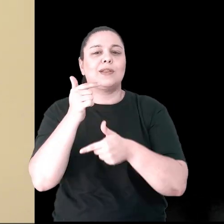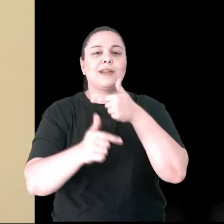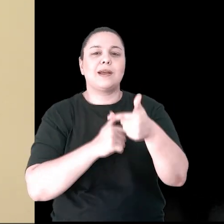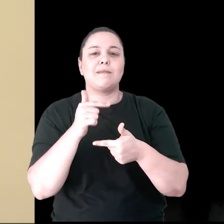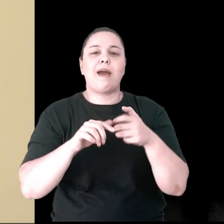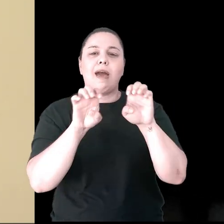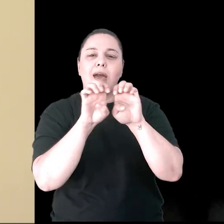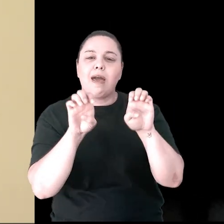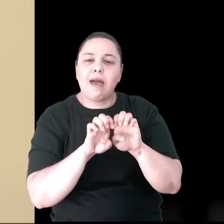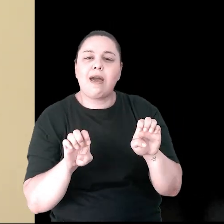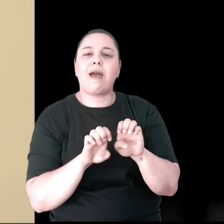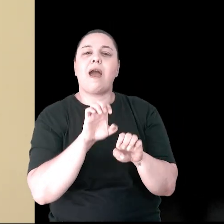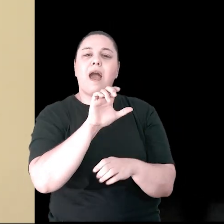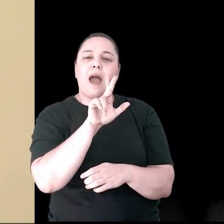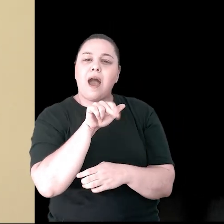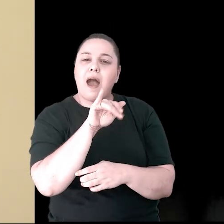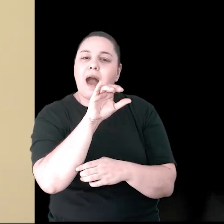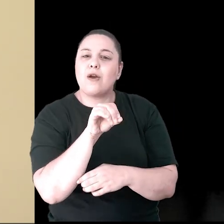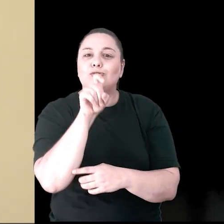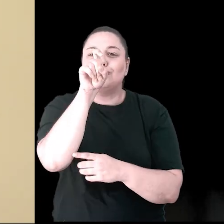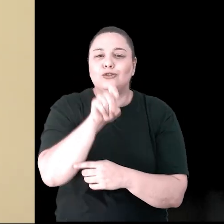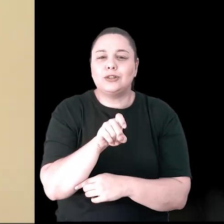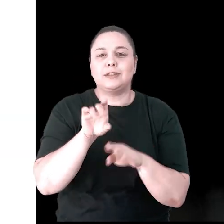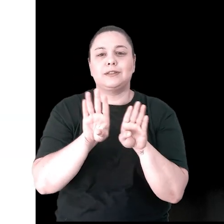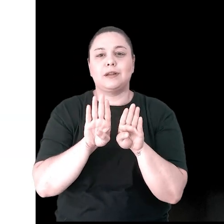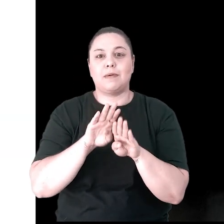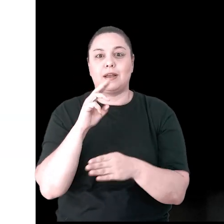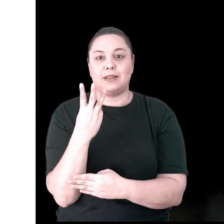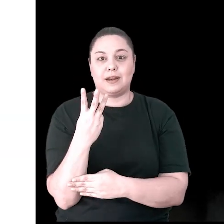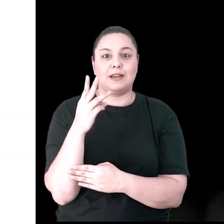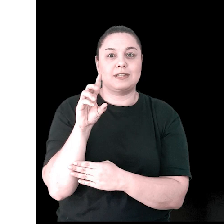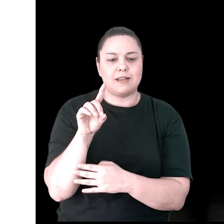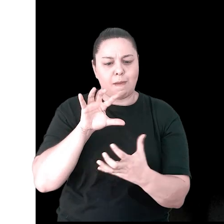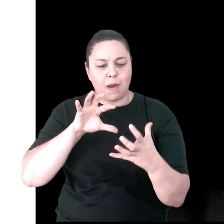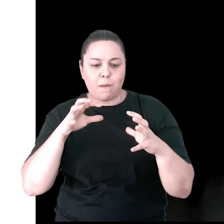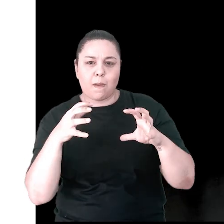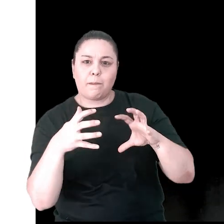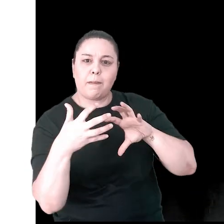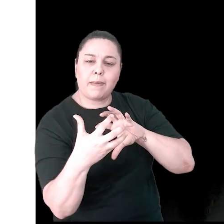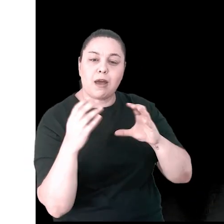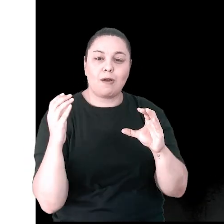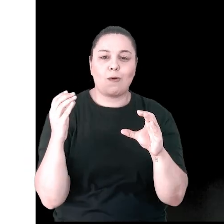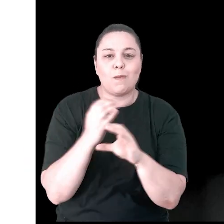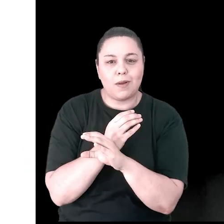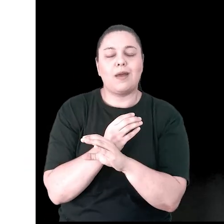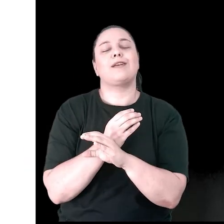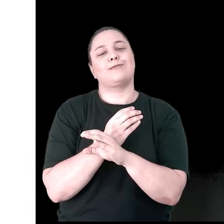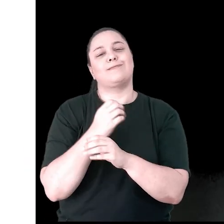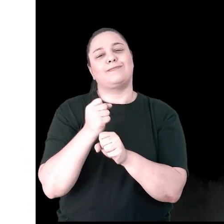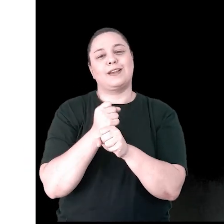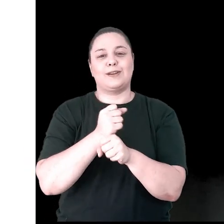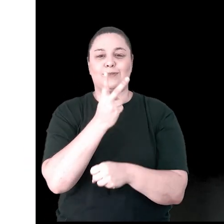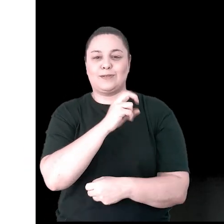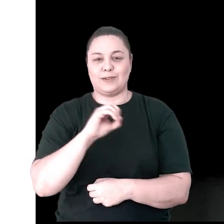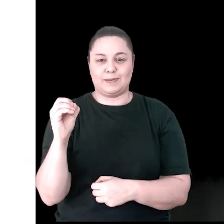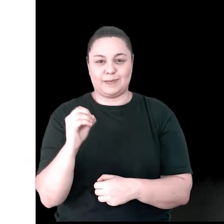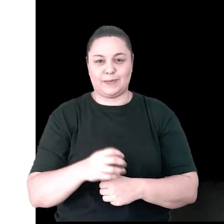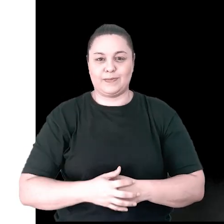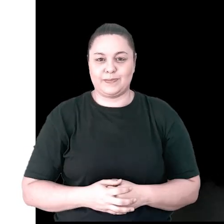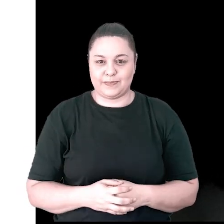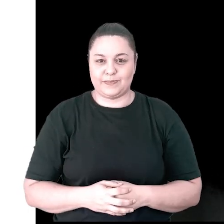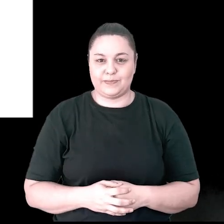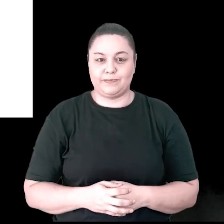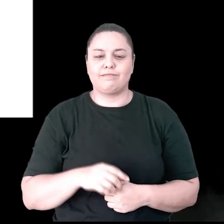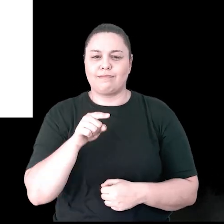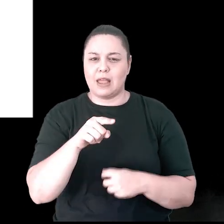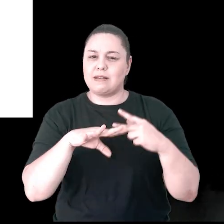na estrutura de raio-x da aequorina, e a estrutura tridimensional completa da aequorina foi obtida no ano